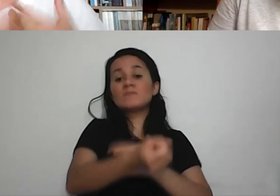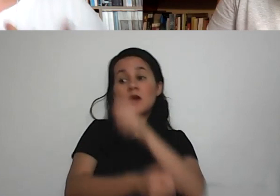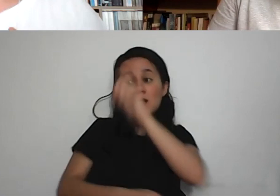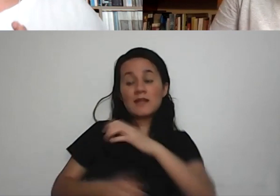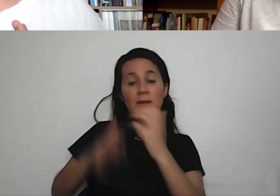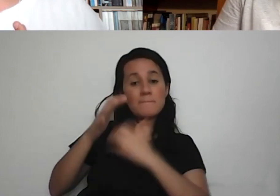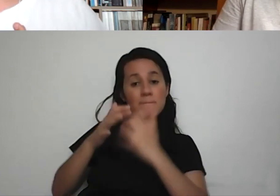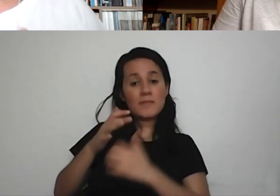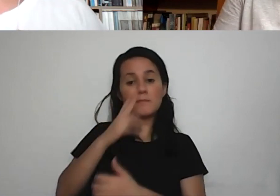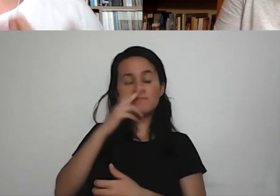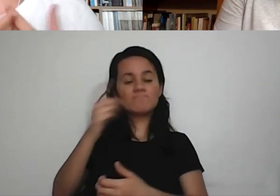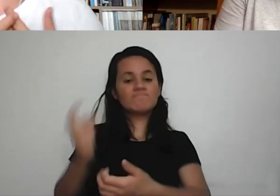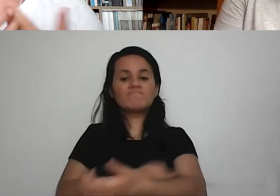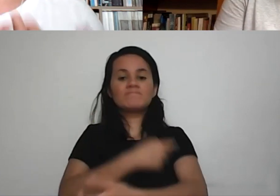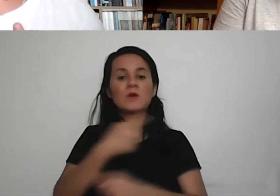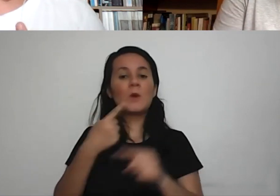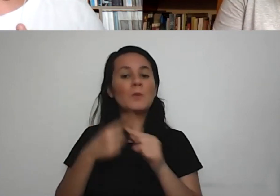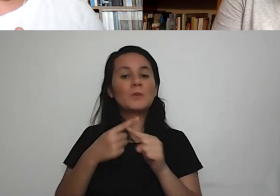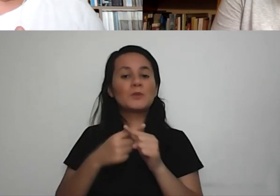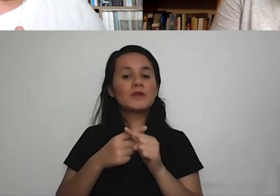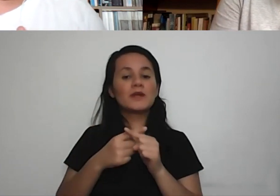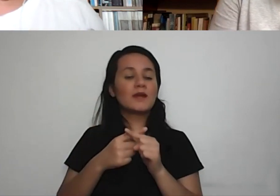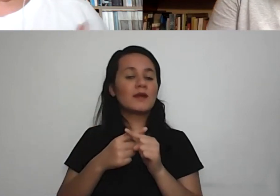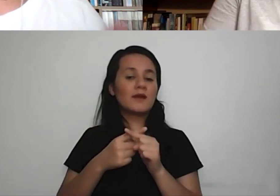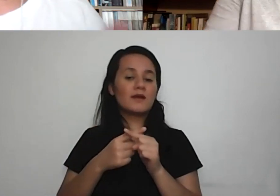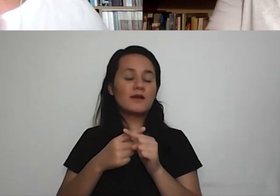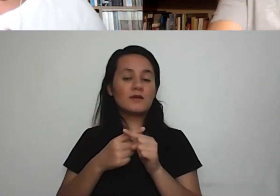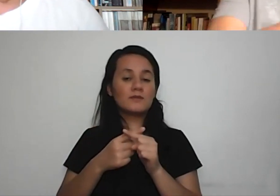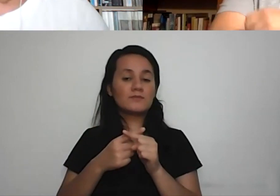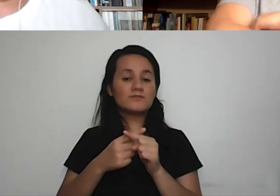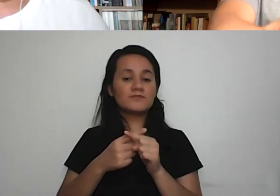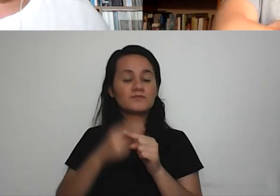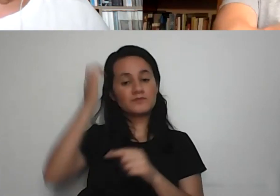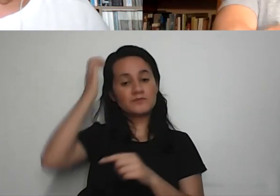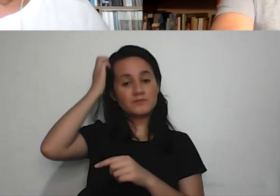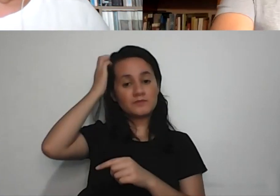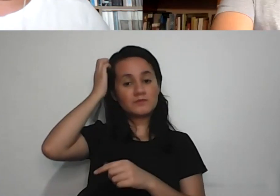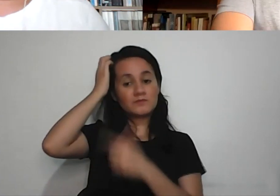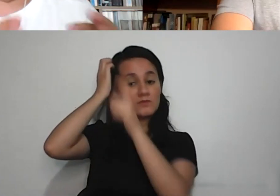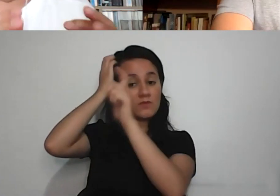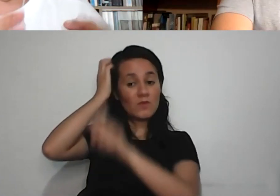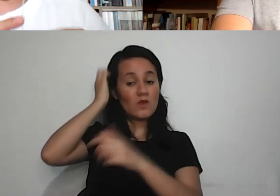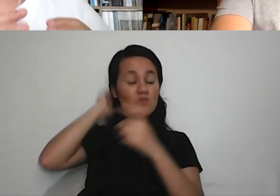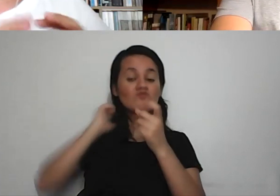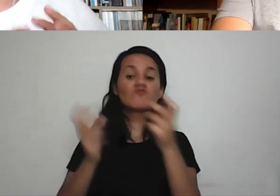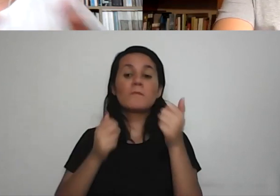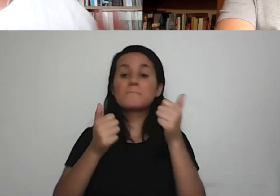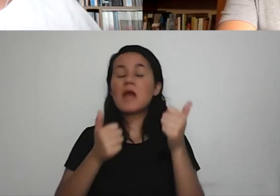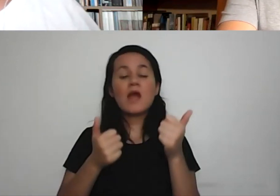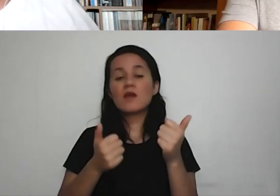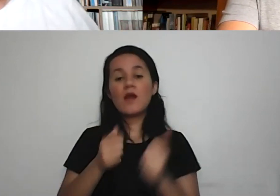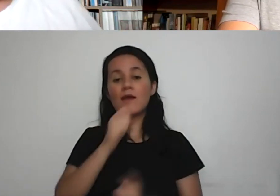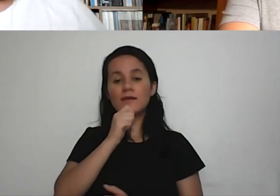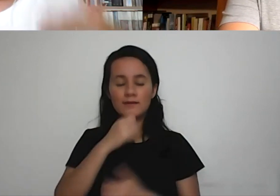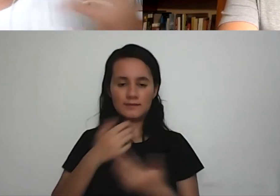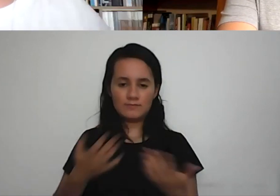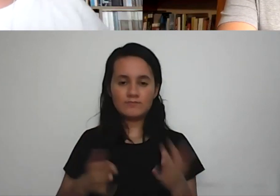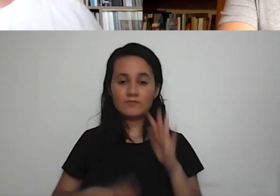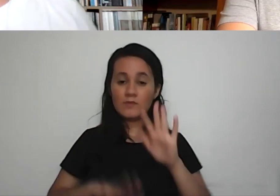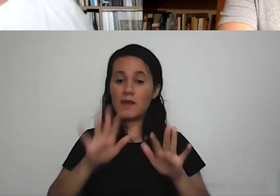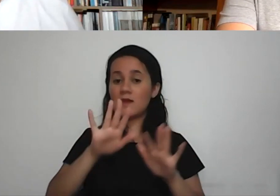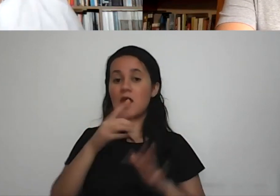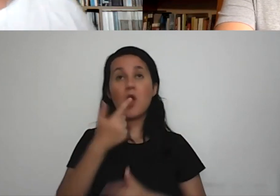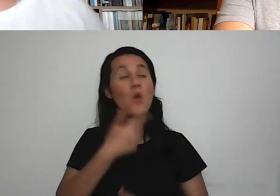Ele fica com raiva do editor porque ele vai atribuir ao editor o insucesso do livro, mas aquilo é uma